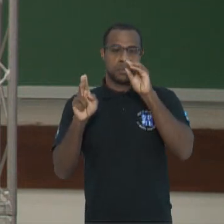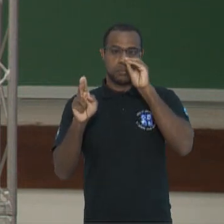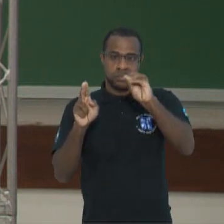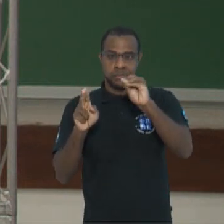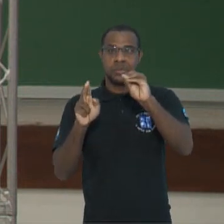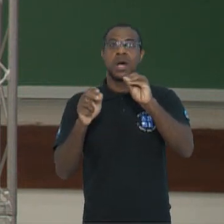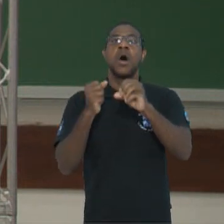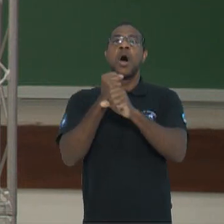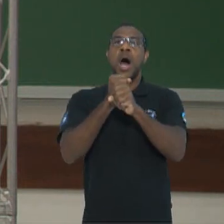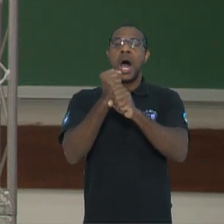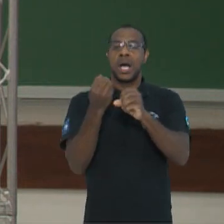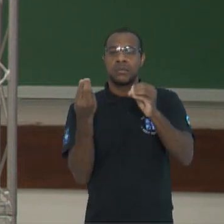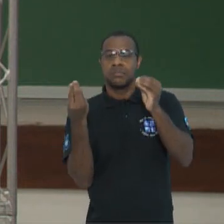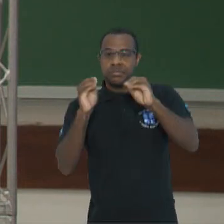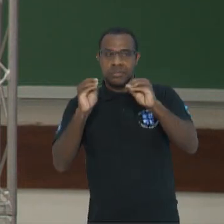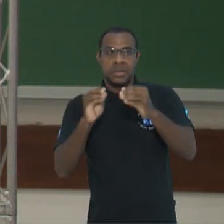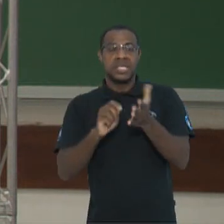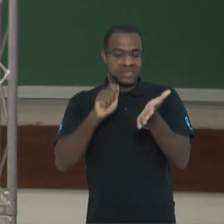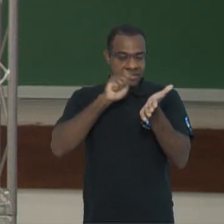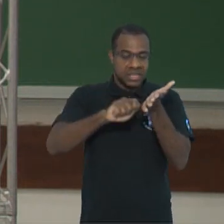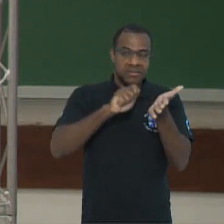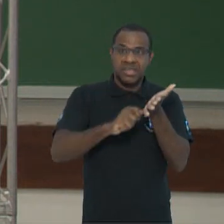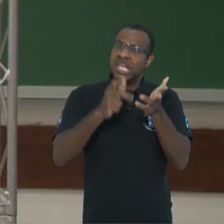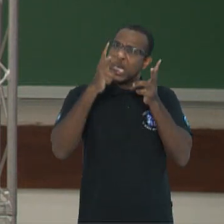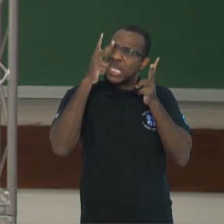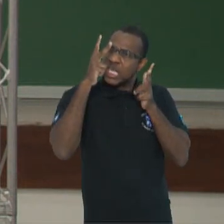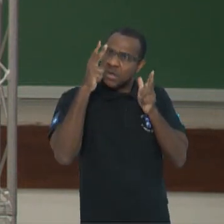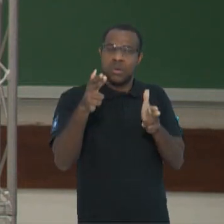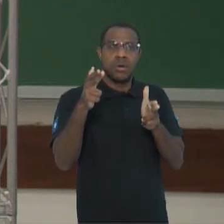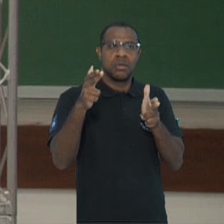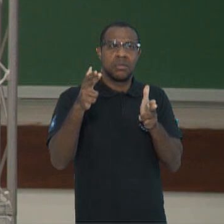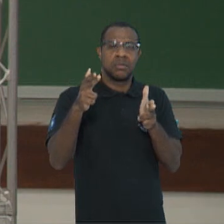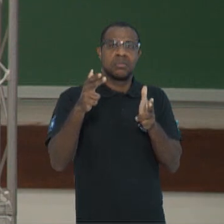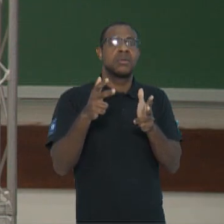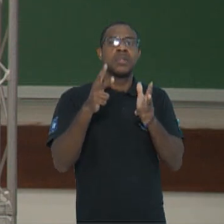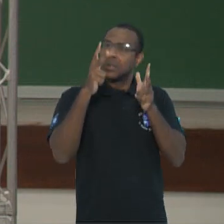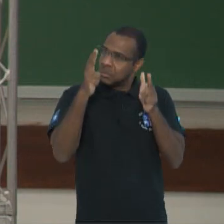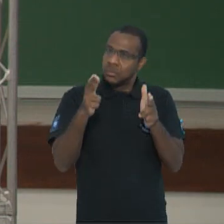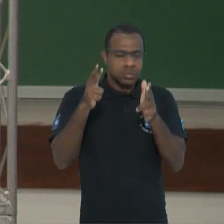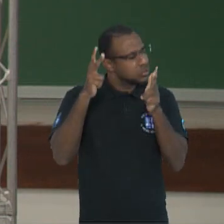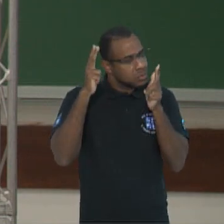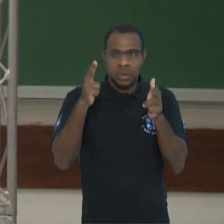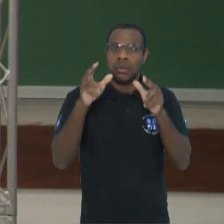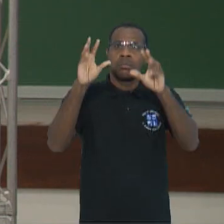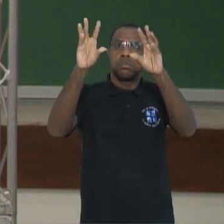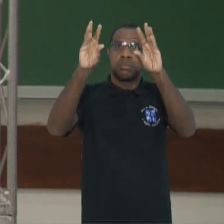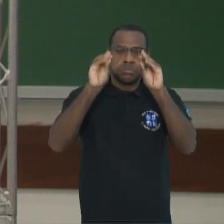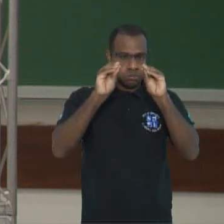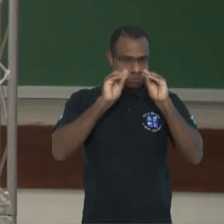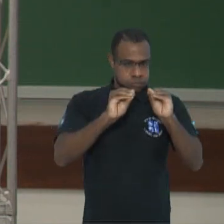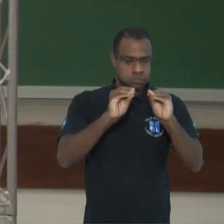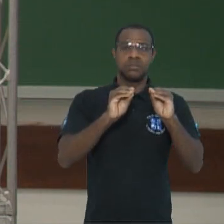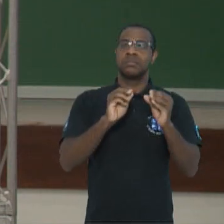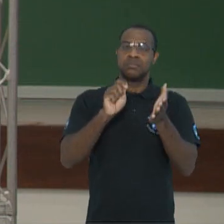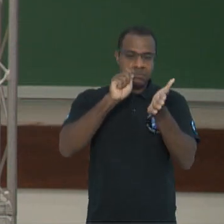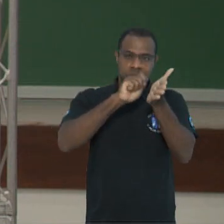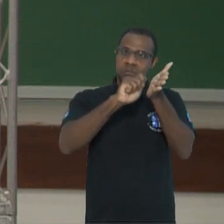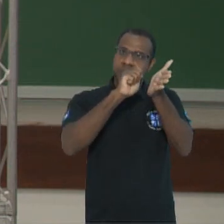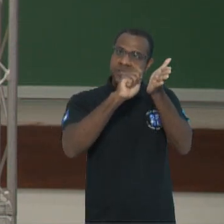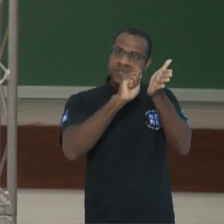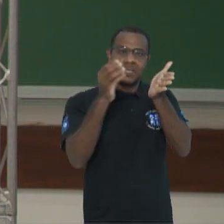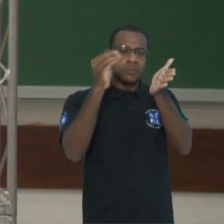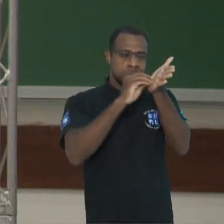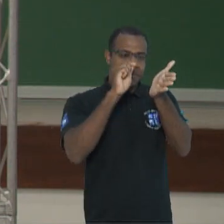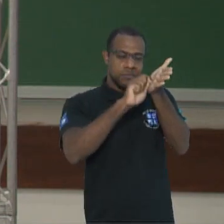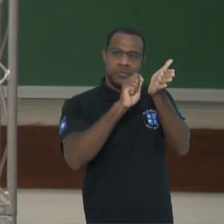escrever exatamente aquilo que foi dito, né, com todas as vírgulas, com todos os pontos, e entre parênteses colocar